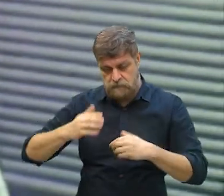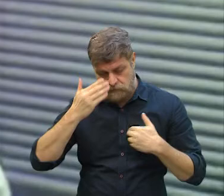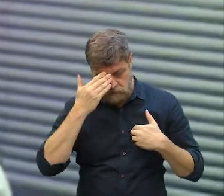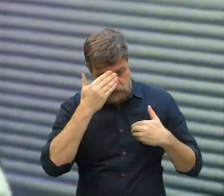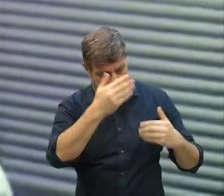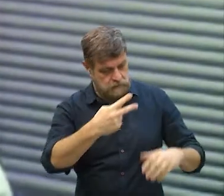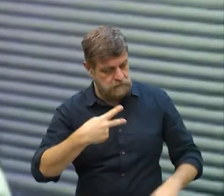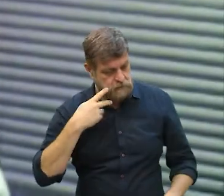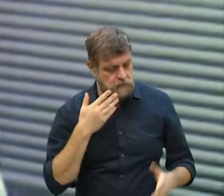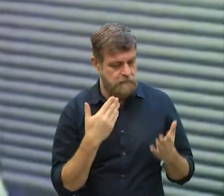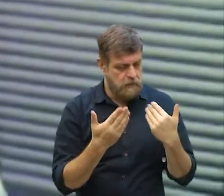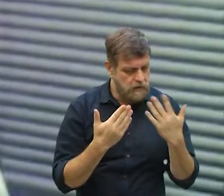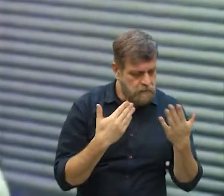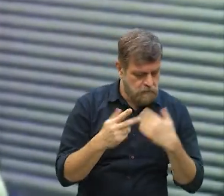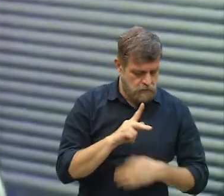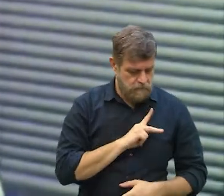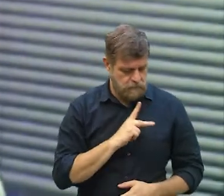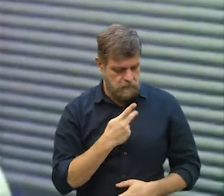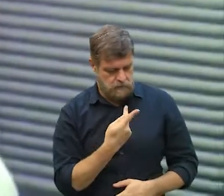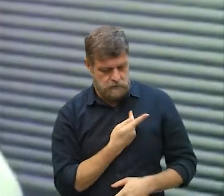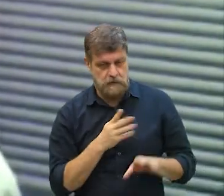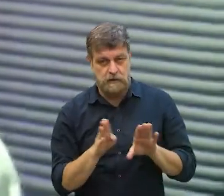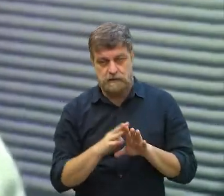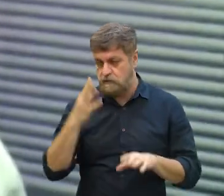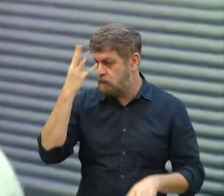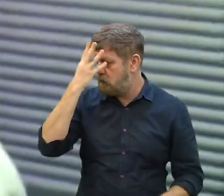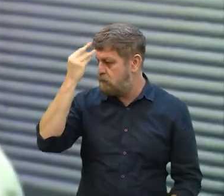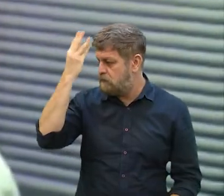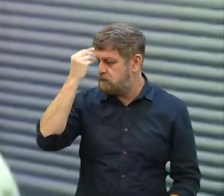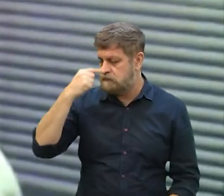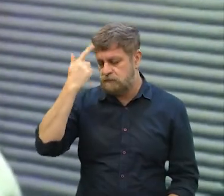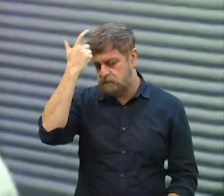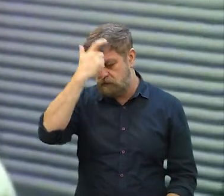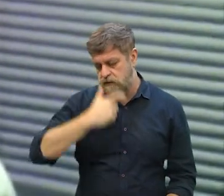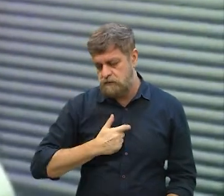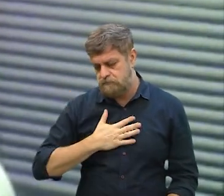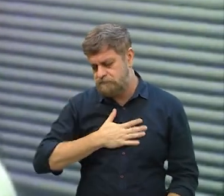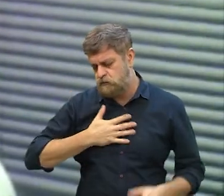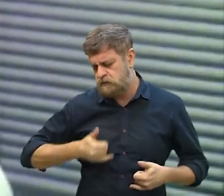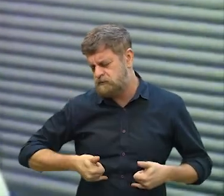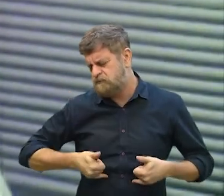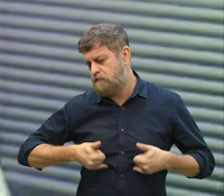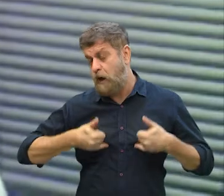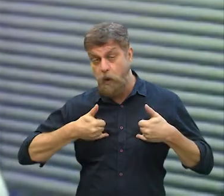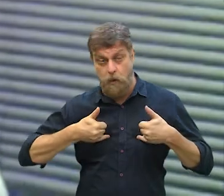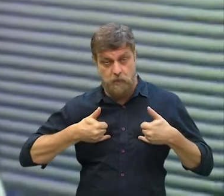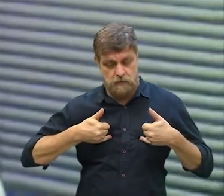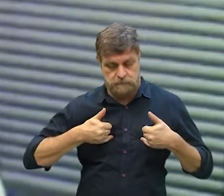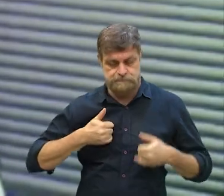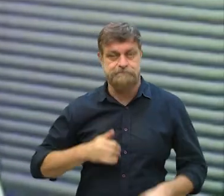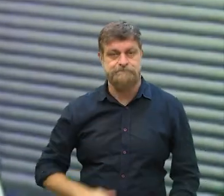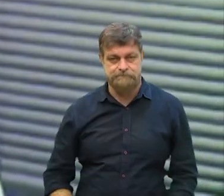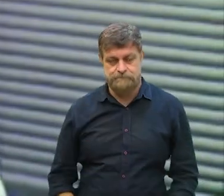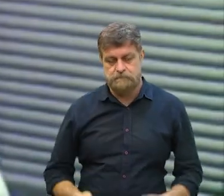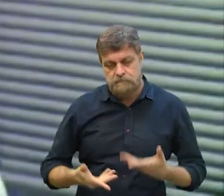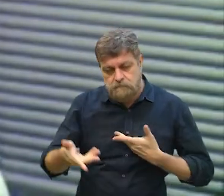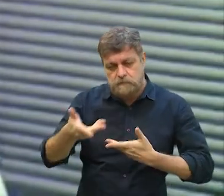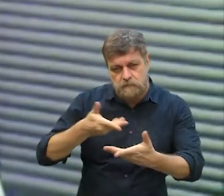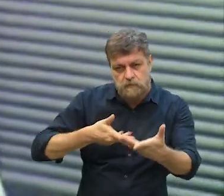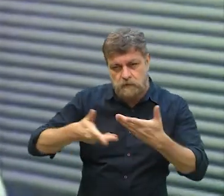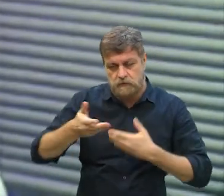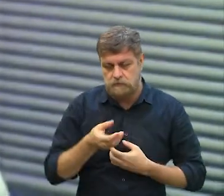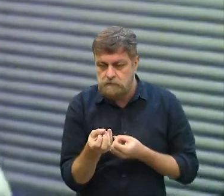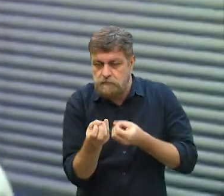aos vereadores aí também por esse bate-papo, Paulo Haddad, o Marcelo da Farmácia. Para mim foi uma honra conversar com vocês, e é uma satisfação muito grande